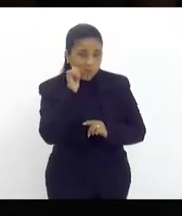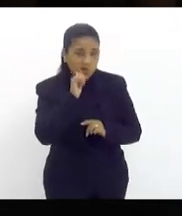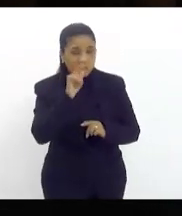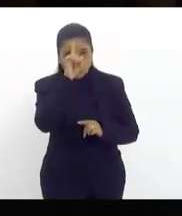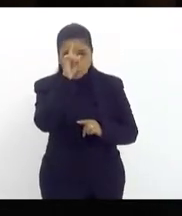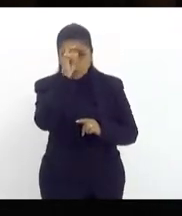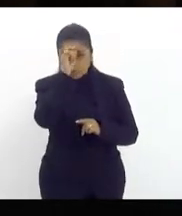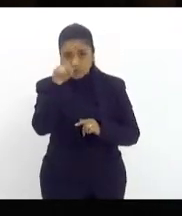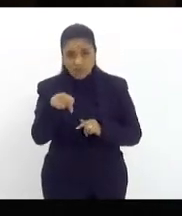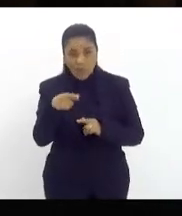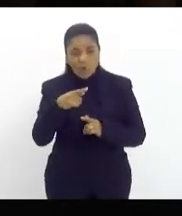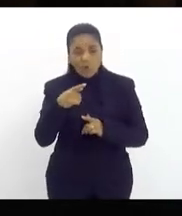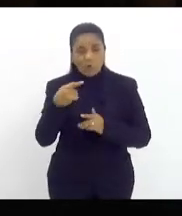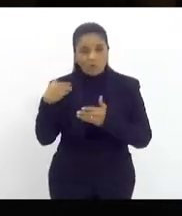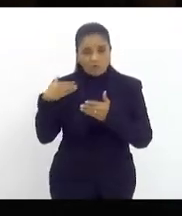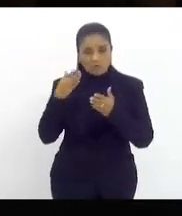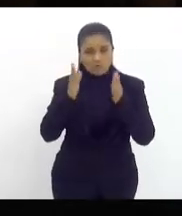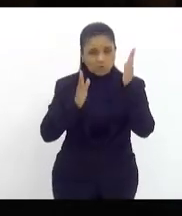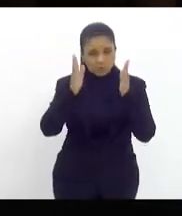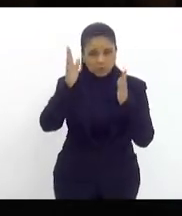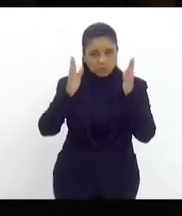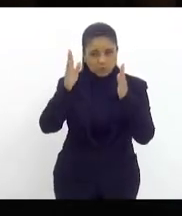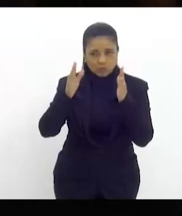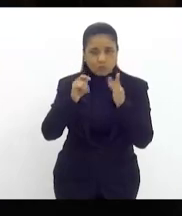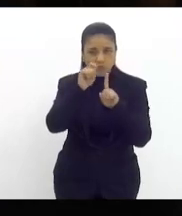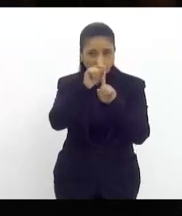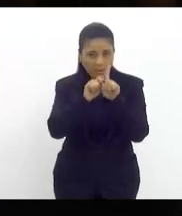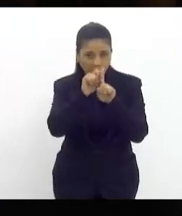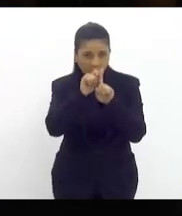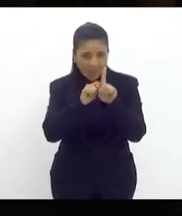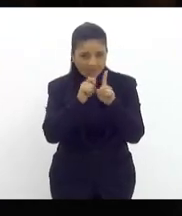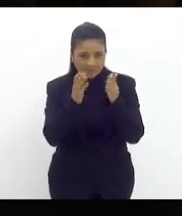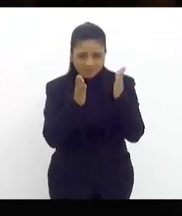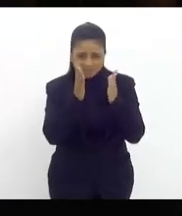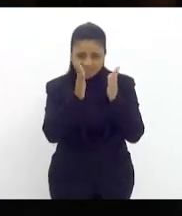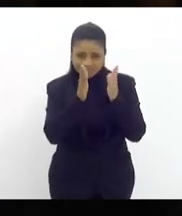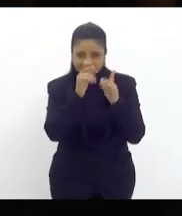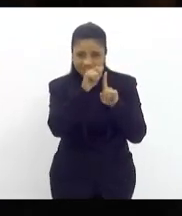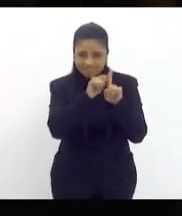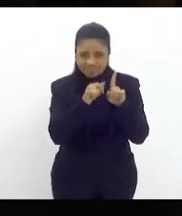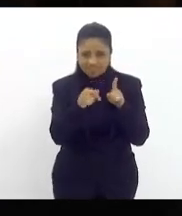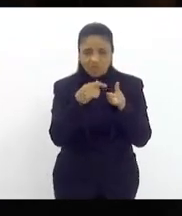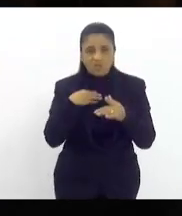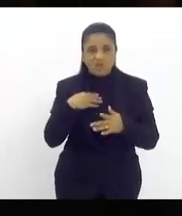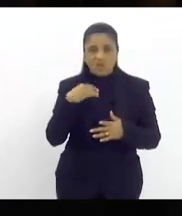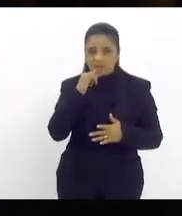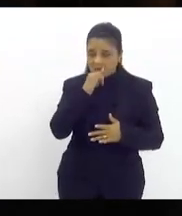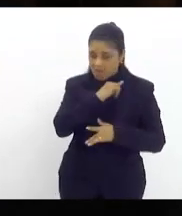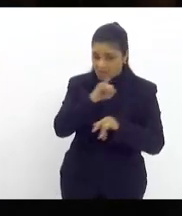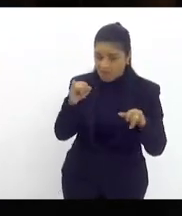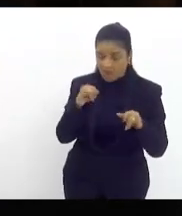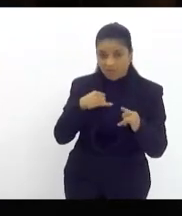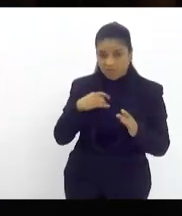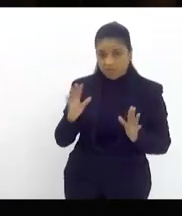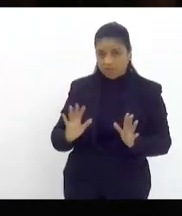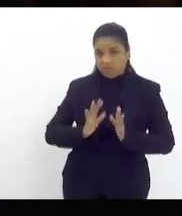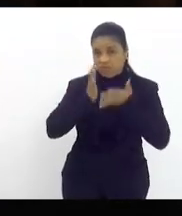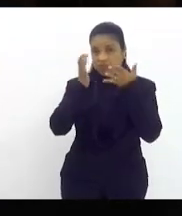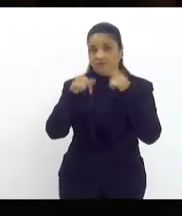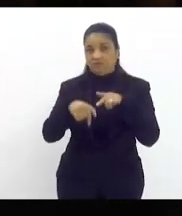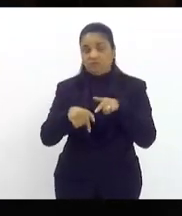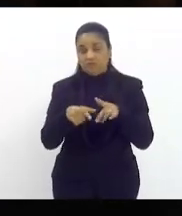que teve nos últimos meses notícias aterrorizantes e apavorantes com relação